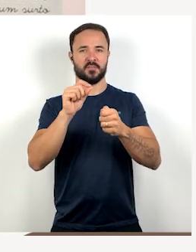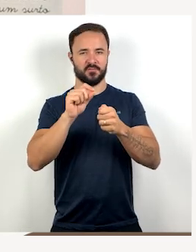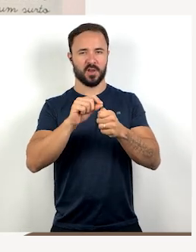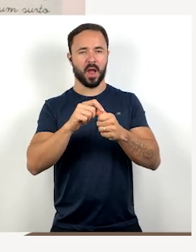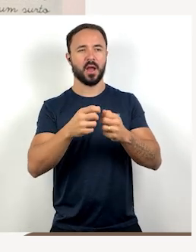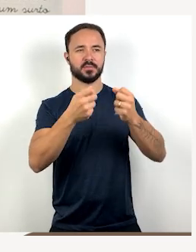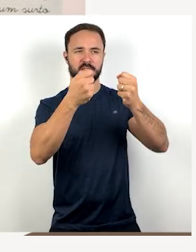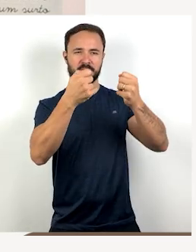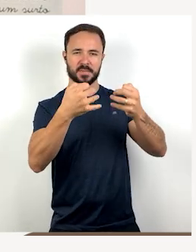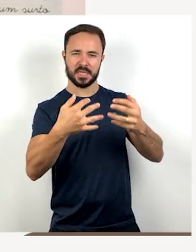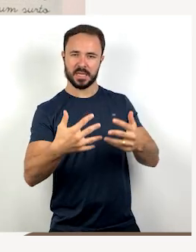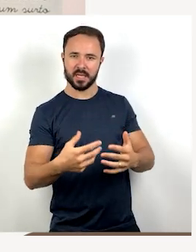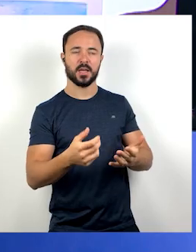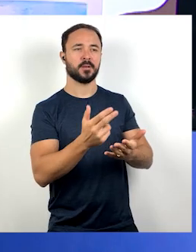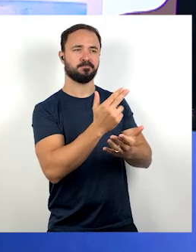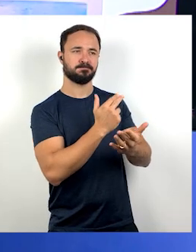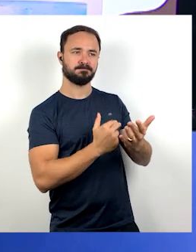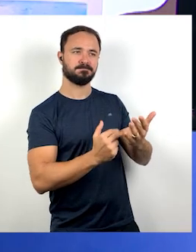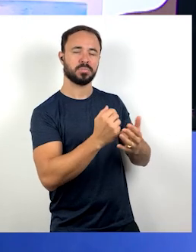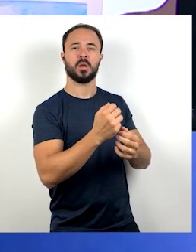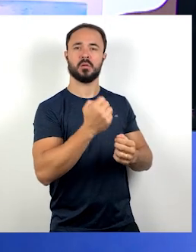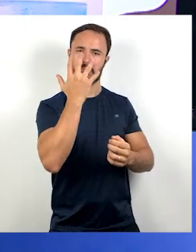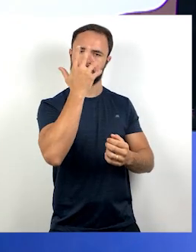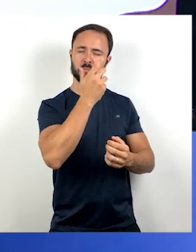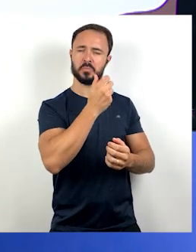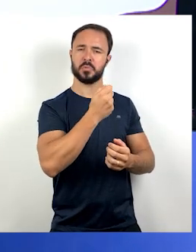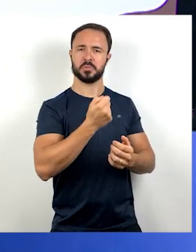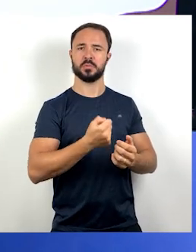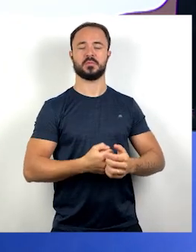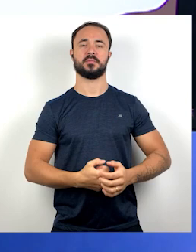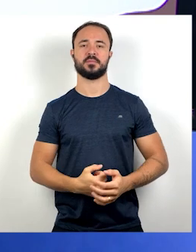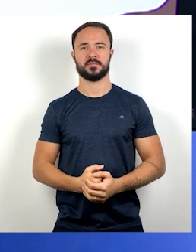nessa página muito lindamente.